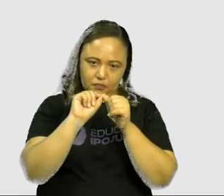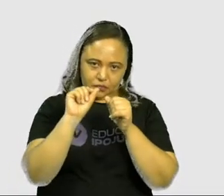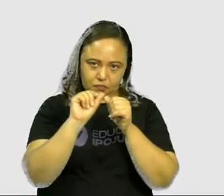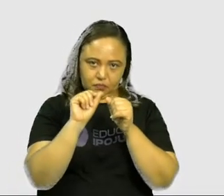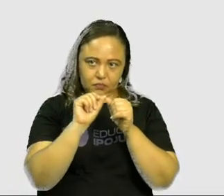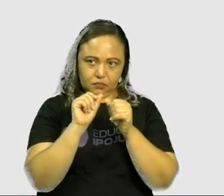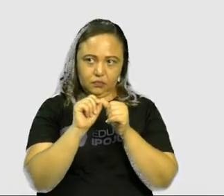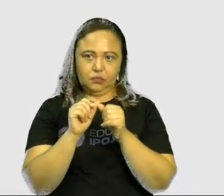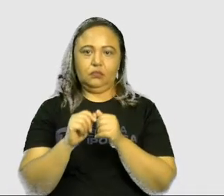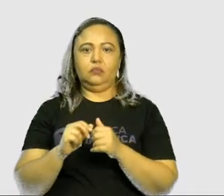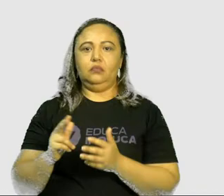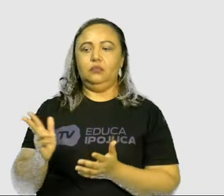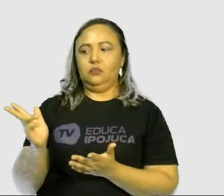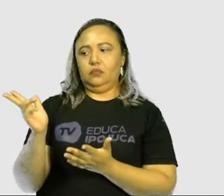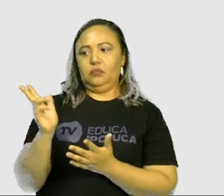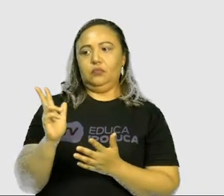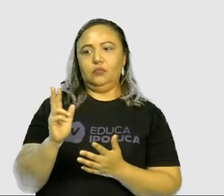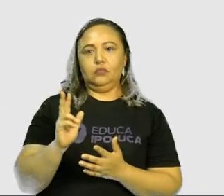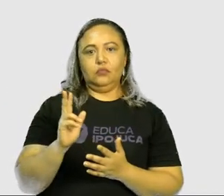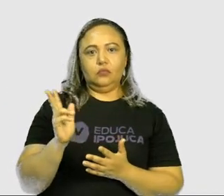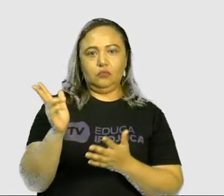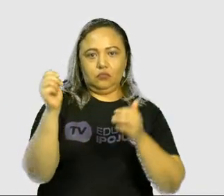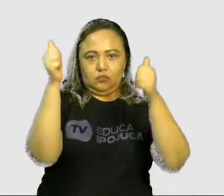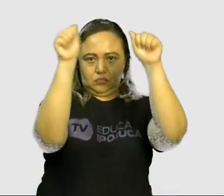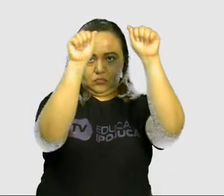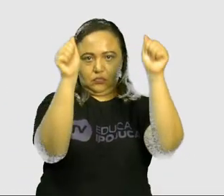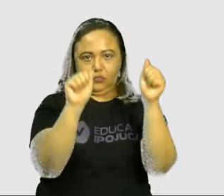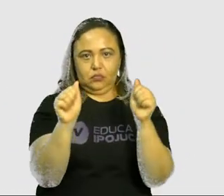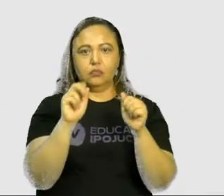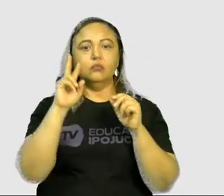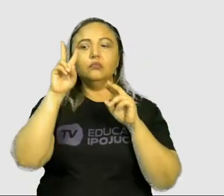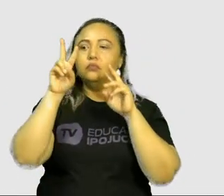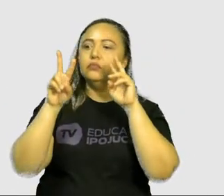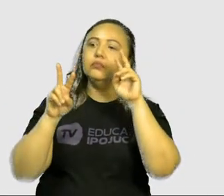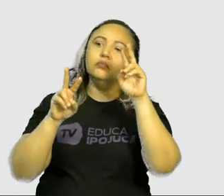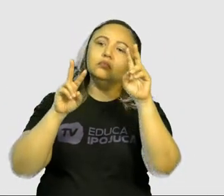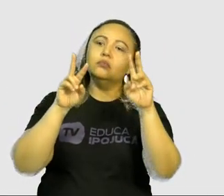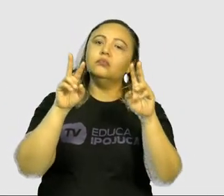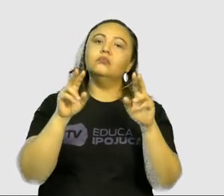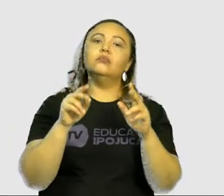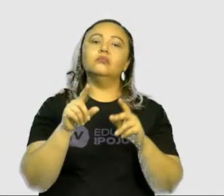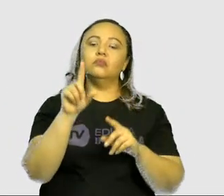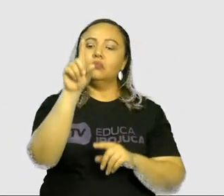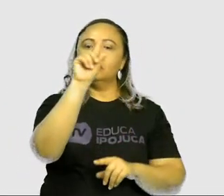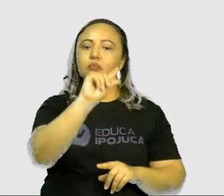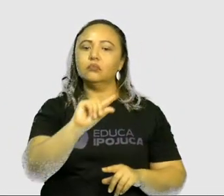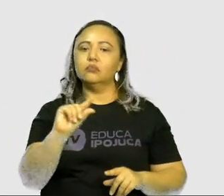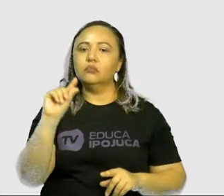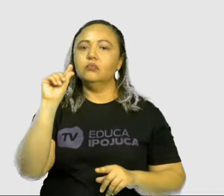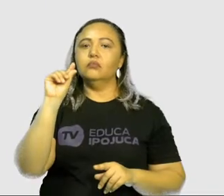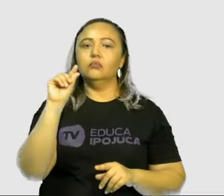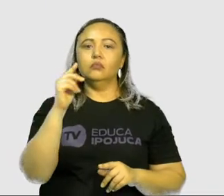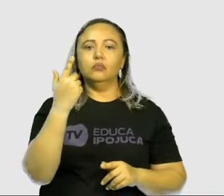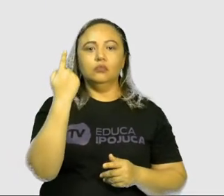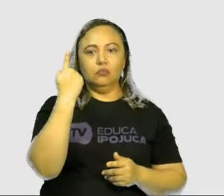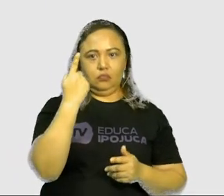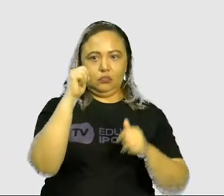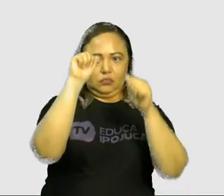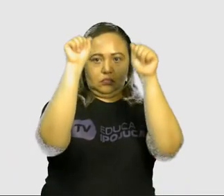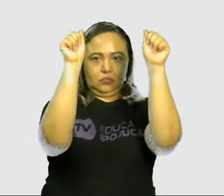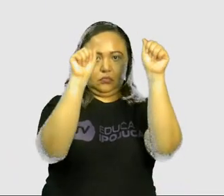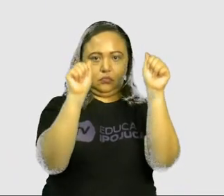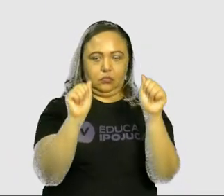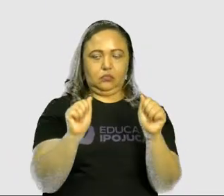um arte visual Mãos à Obra você vai fazer o que você vai escolher uma